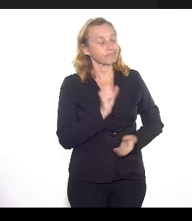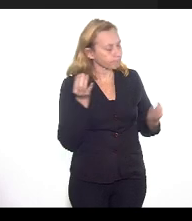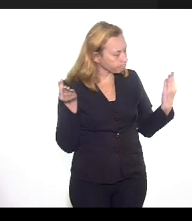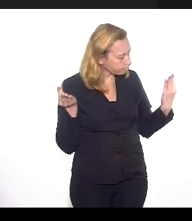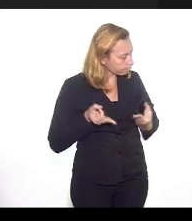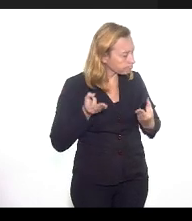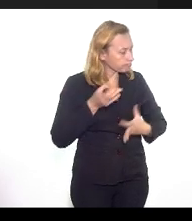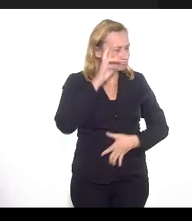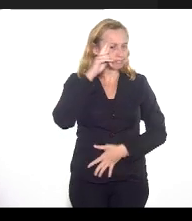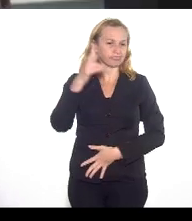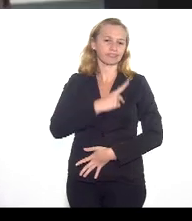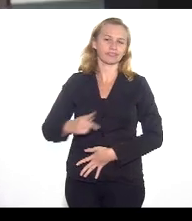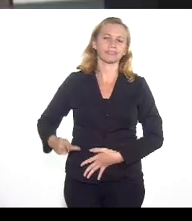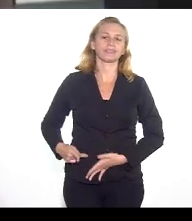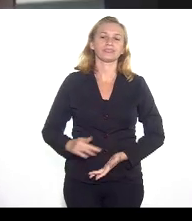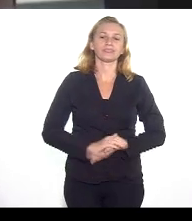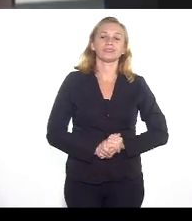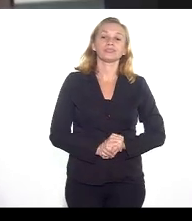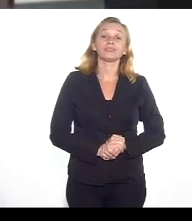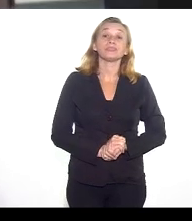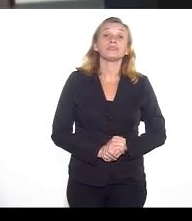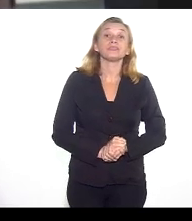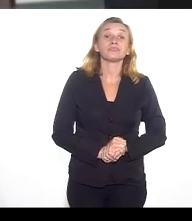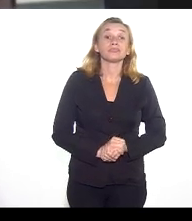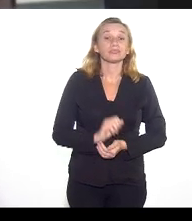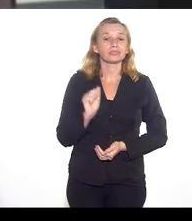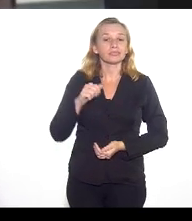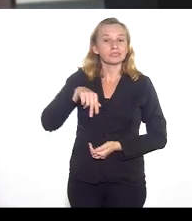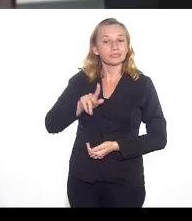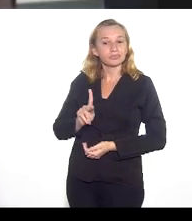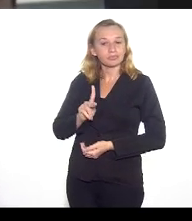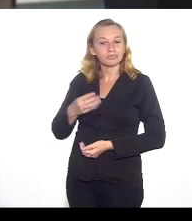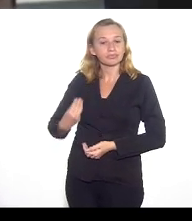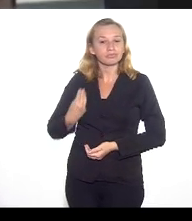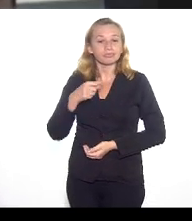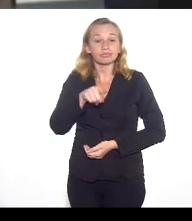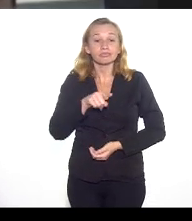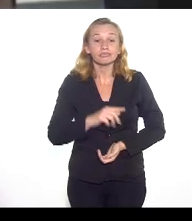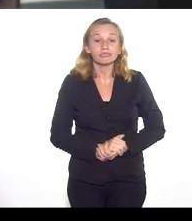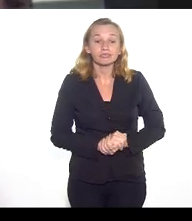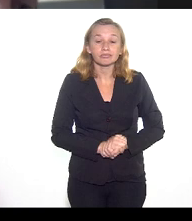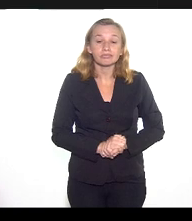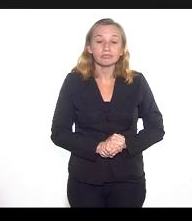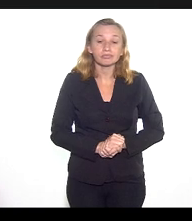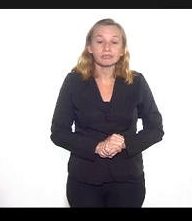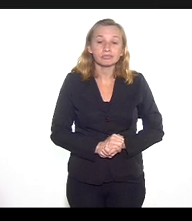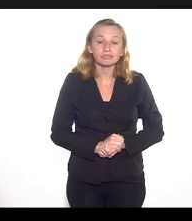Perfeito, presidente. A ANP está presente?